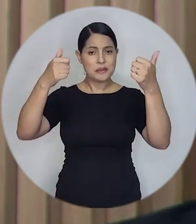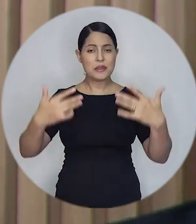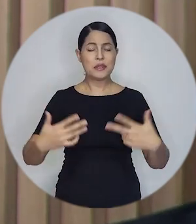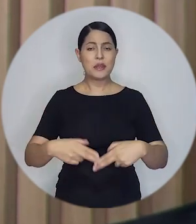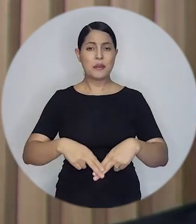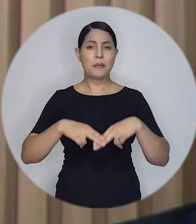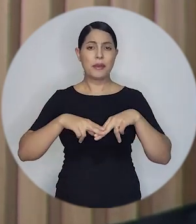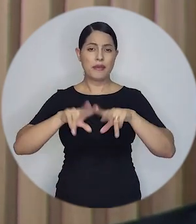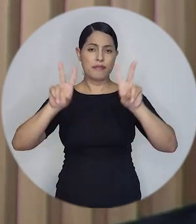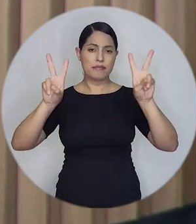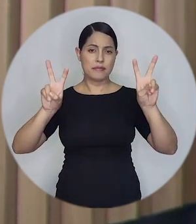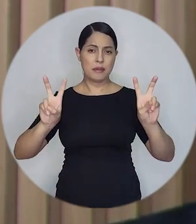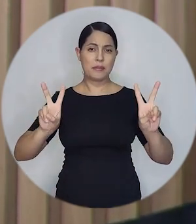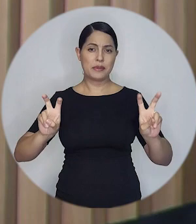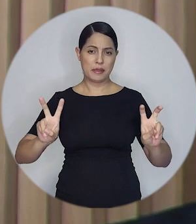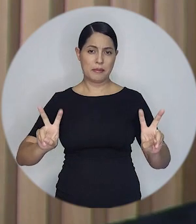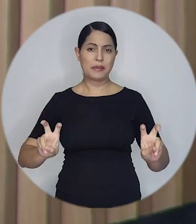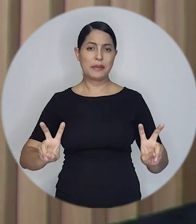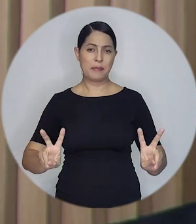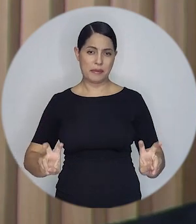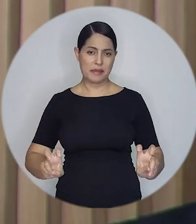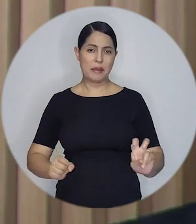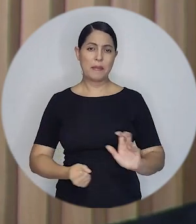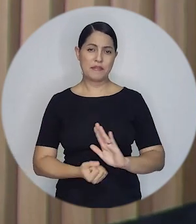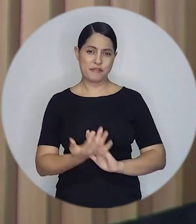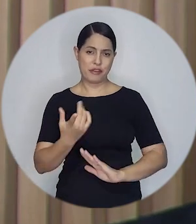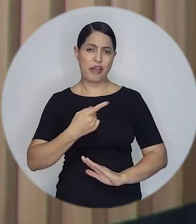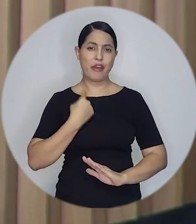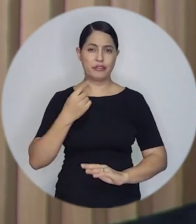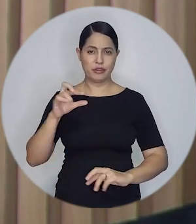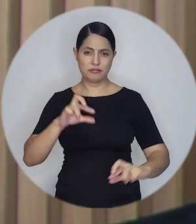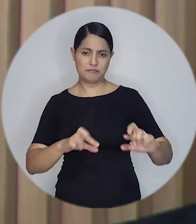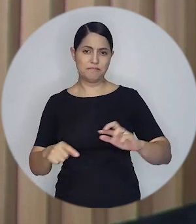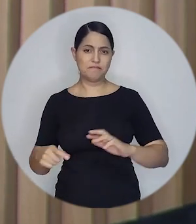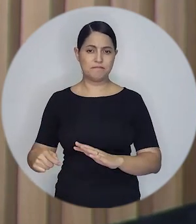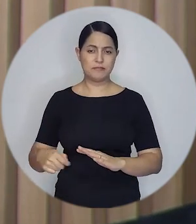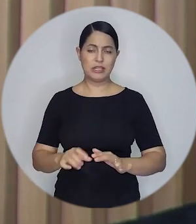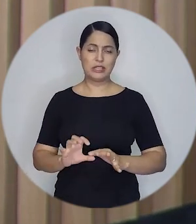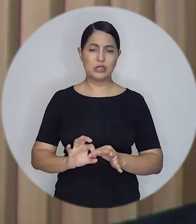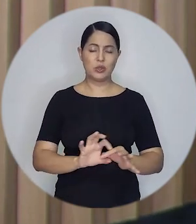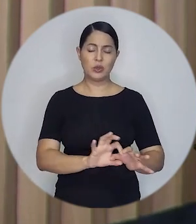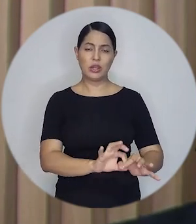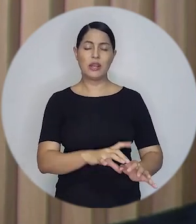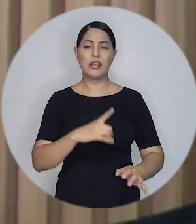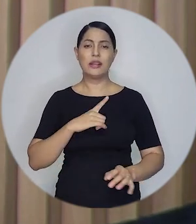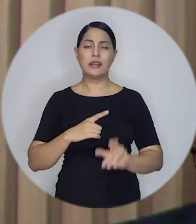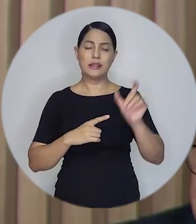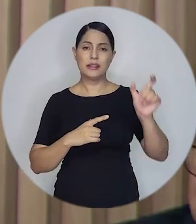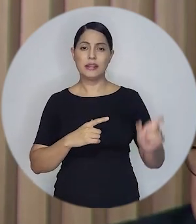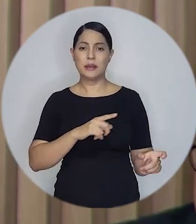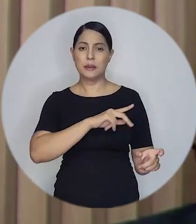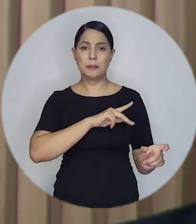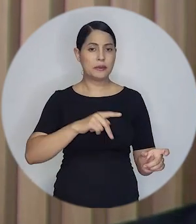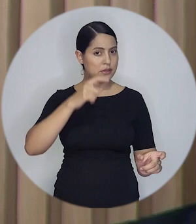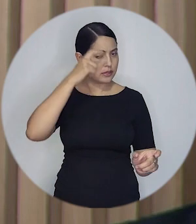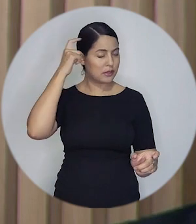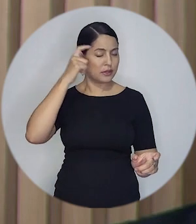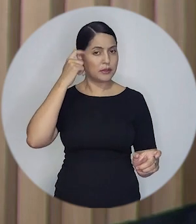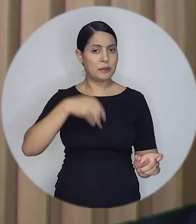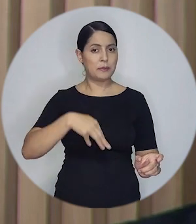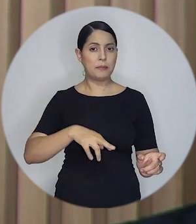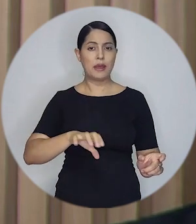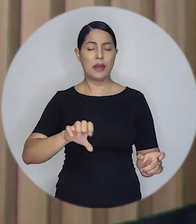que nós estamos tratando na Corregedoria e recebermos, como disse aqui o presidente Marcos Vinícius,